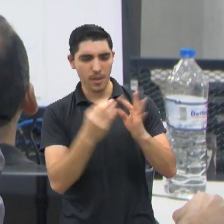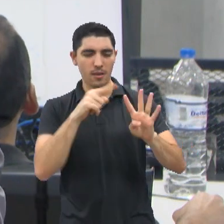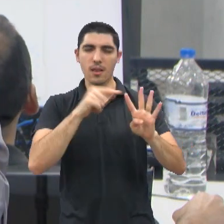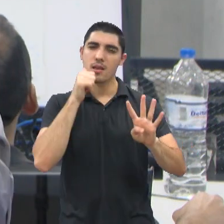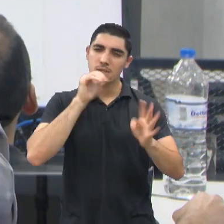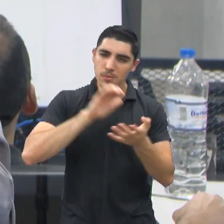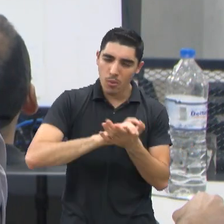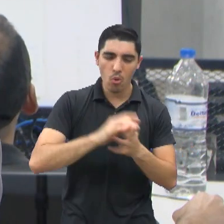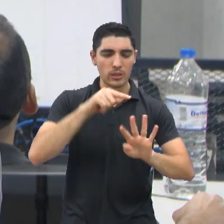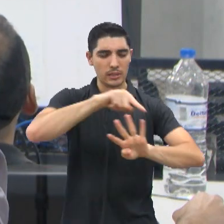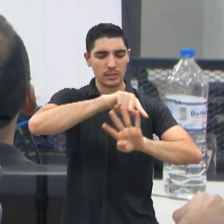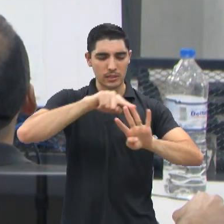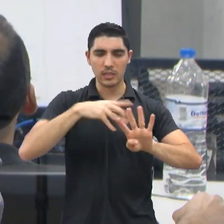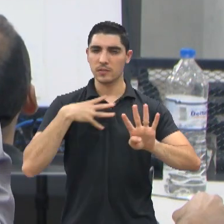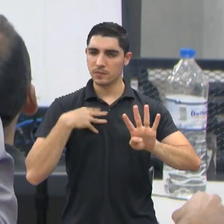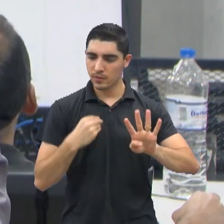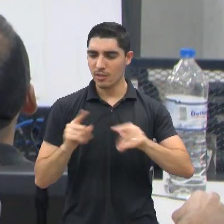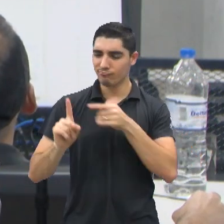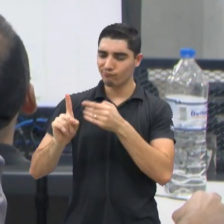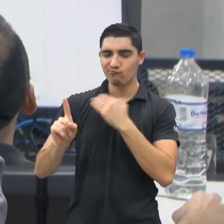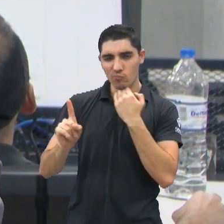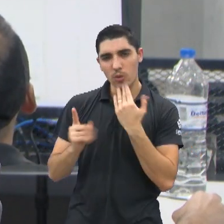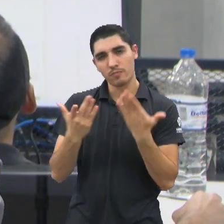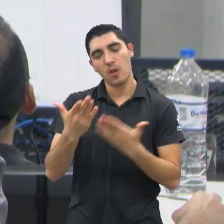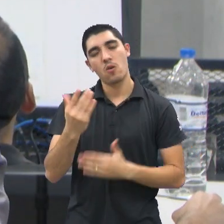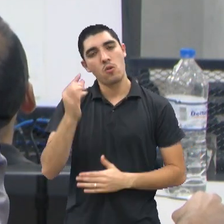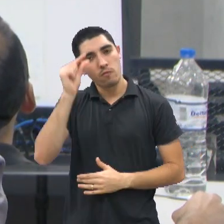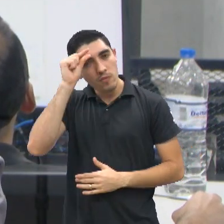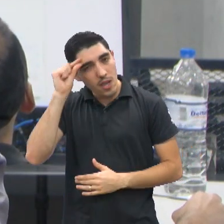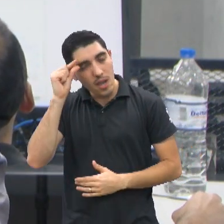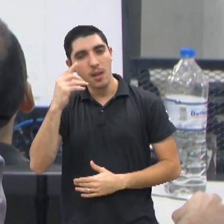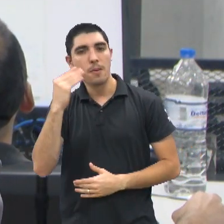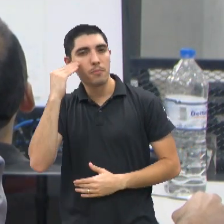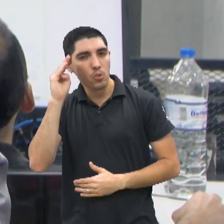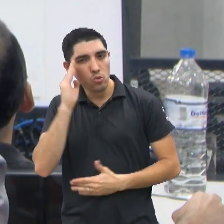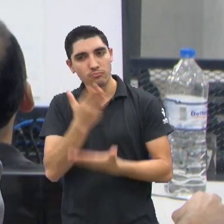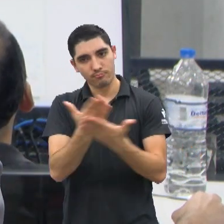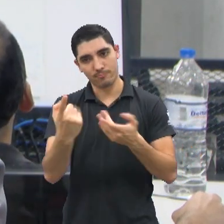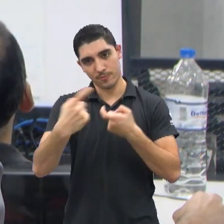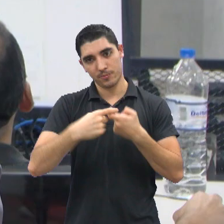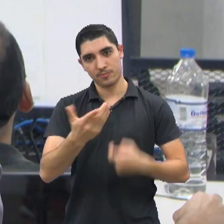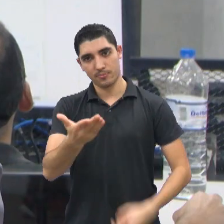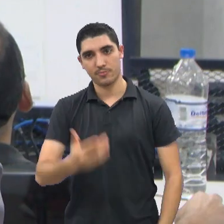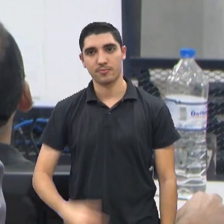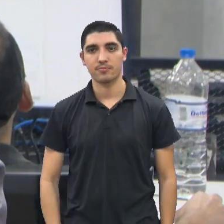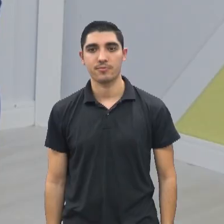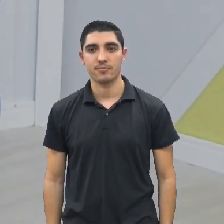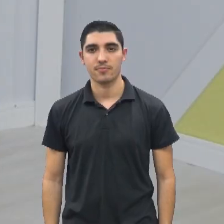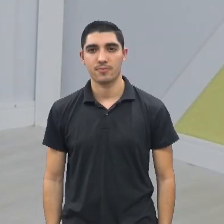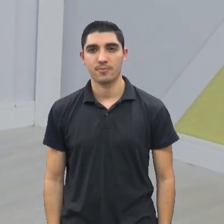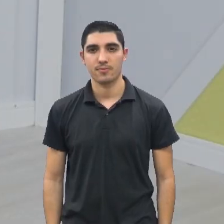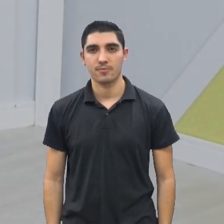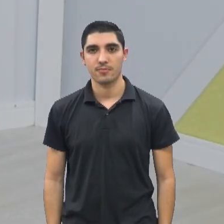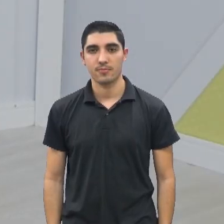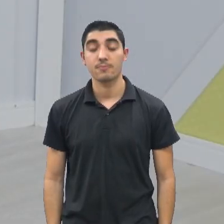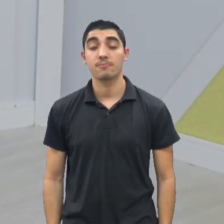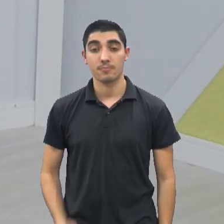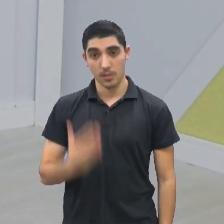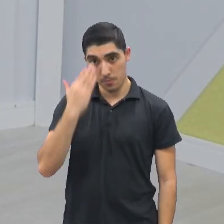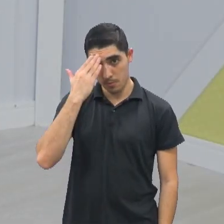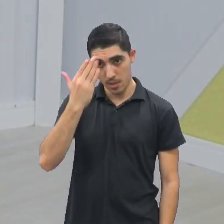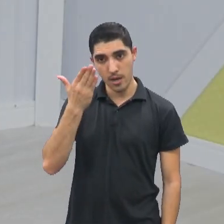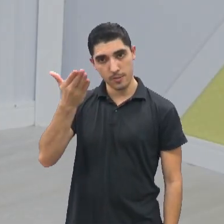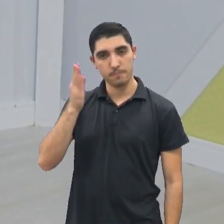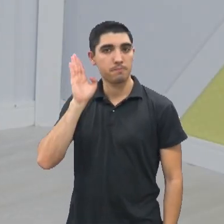difícil Vieira Bruno devolv aí no estúdio para vocês Valeu paulito obrigado pelas